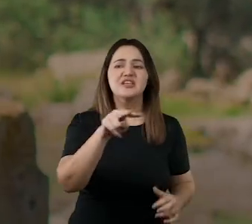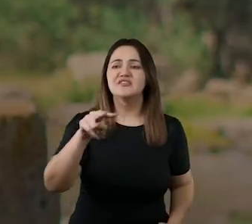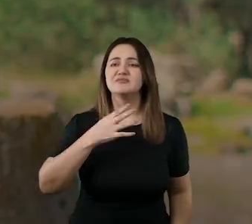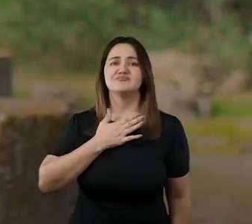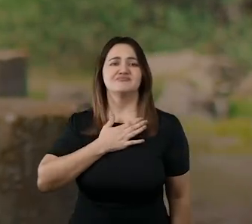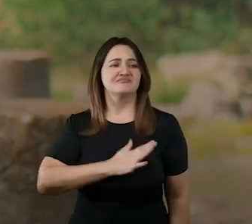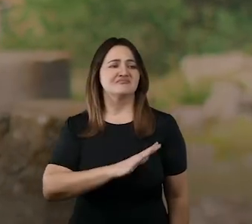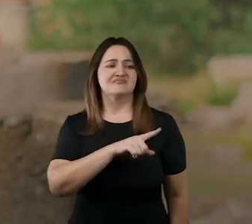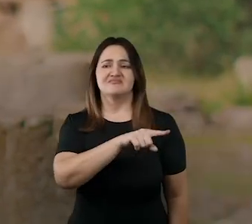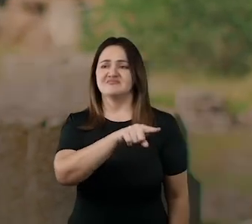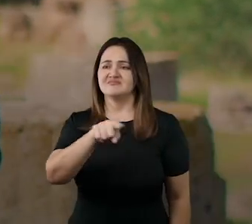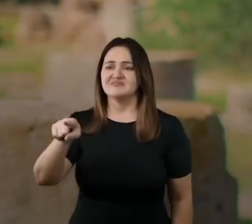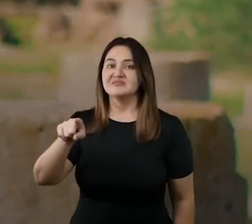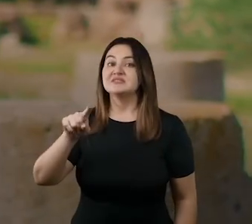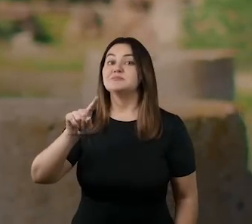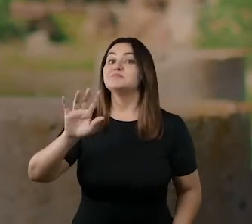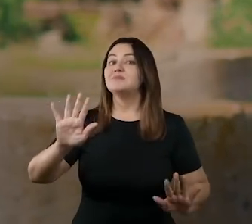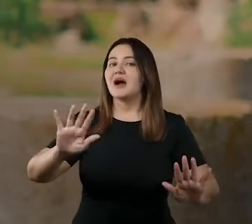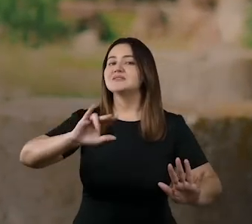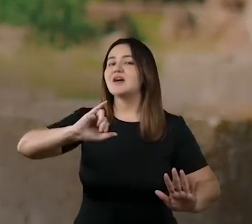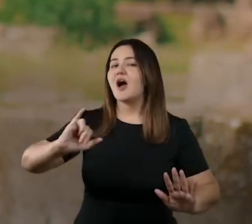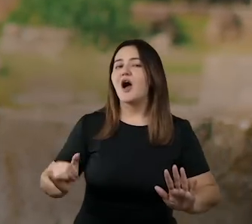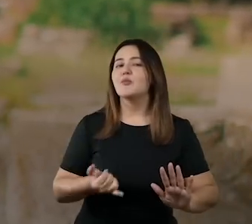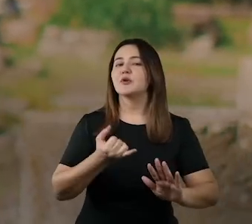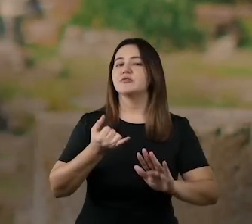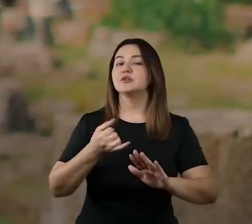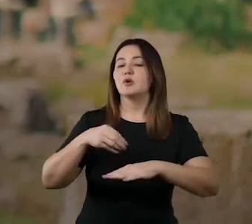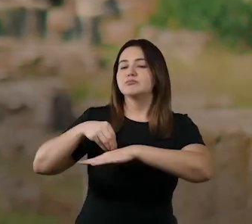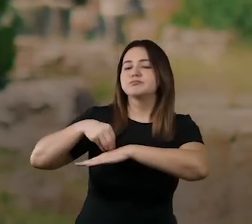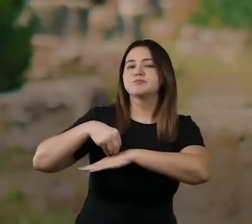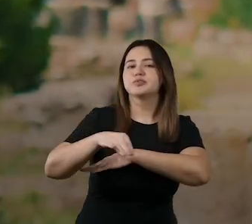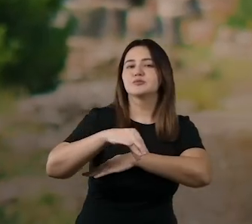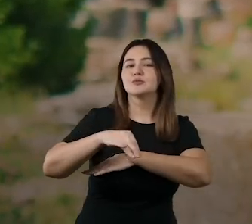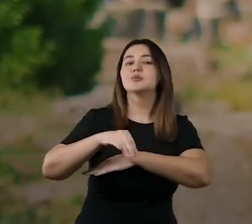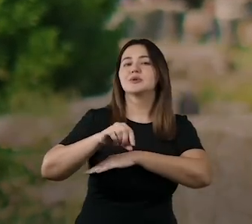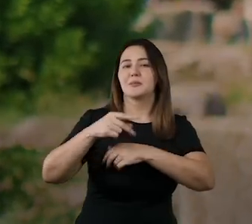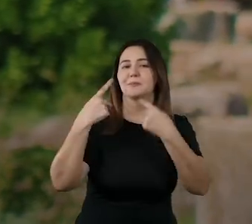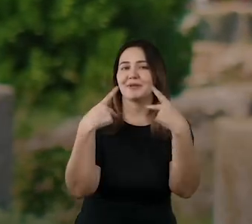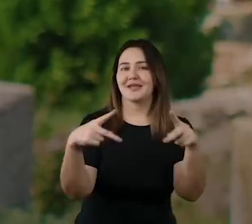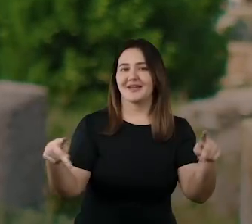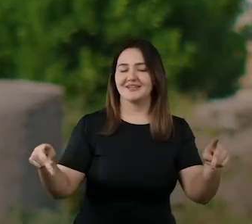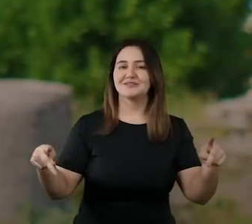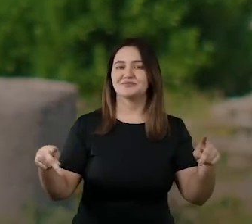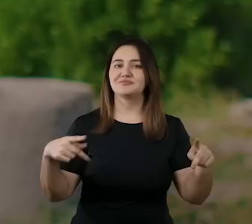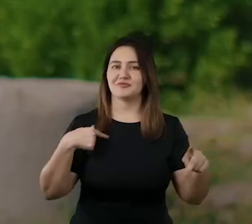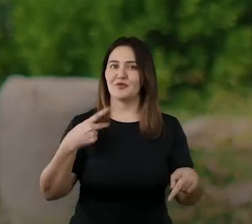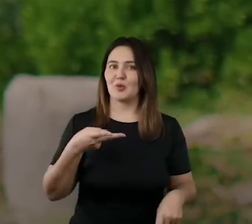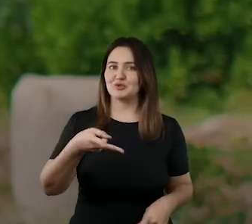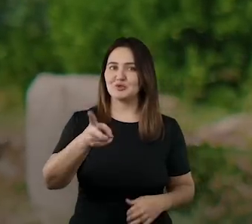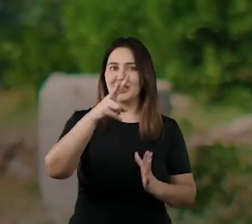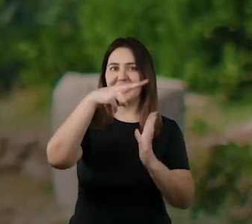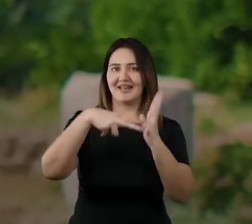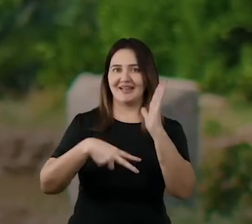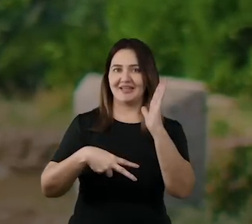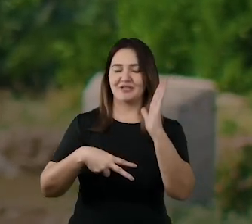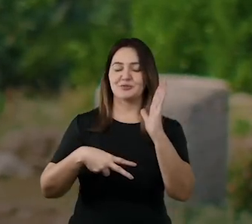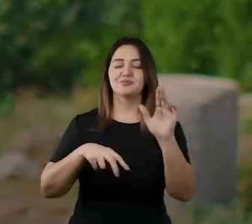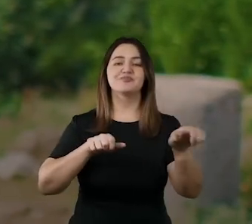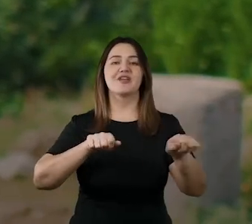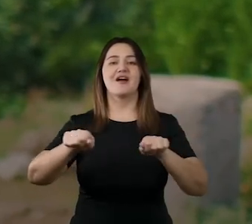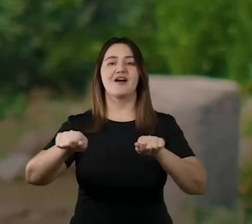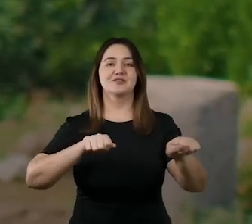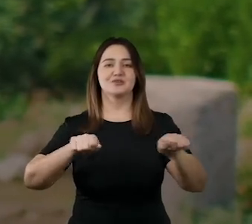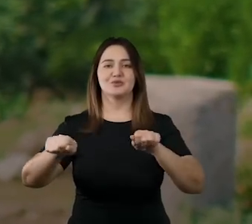ele transformou aquele ambiente, a princípio hostil, numa oportunidade de pregação. Eu vou continuar lendo a palavra de Deus no livro de Atos